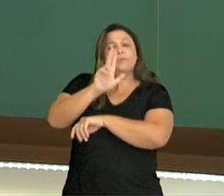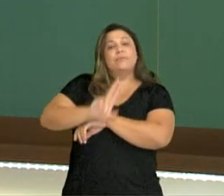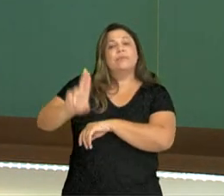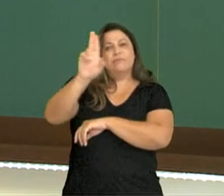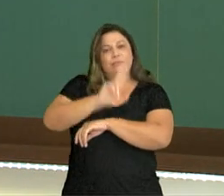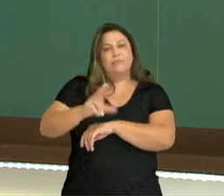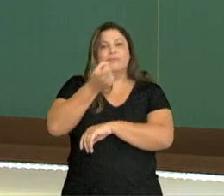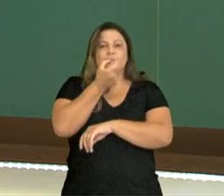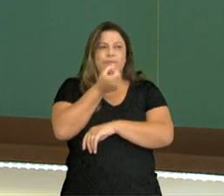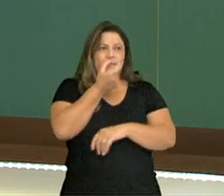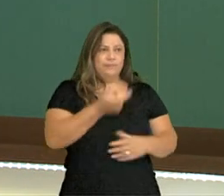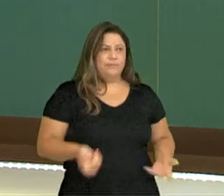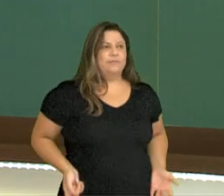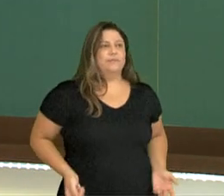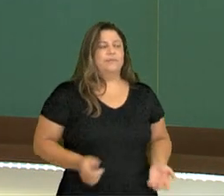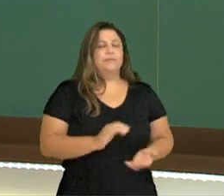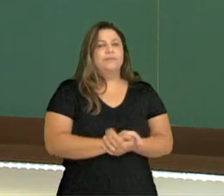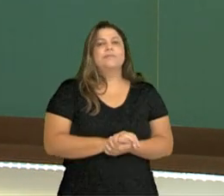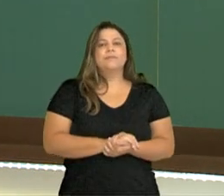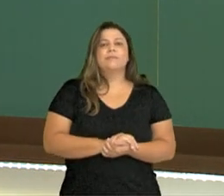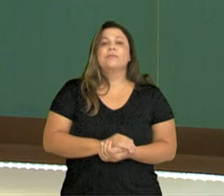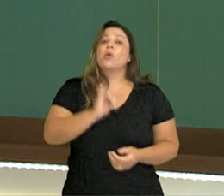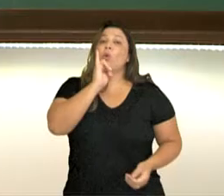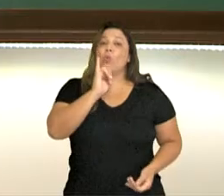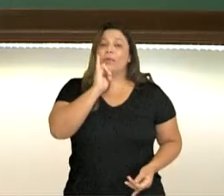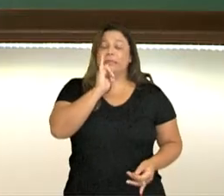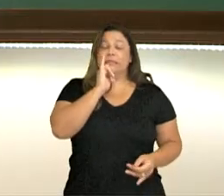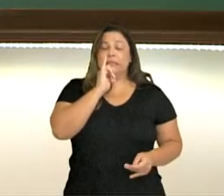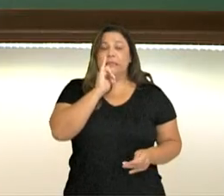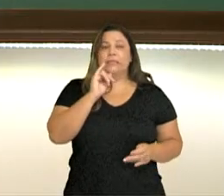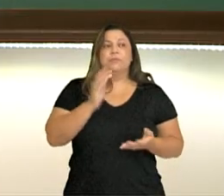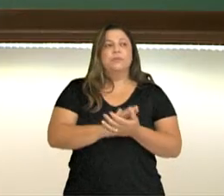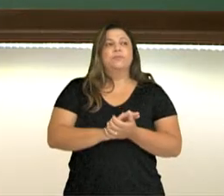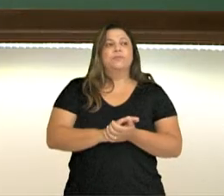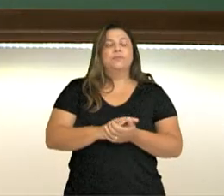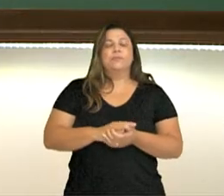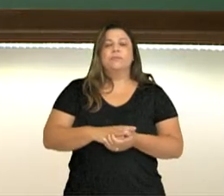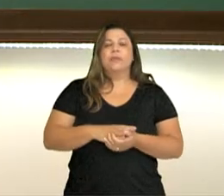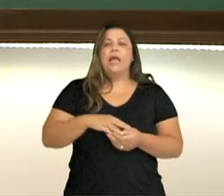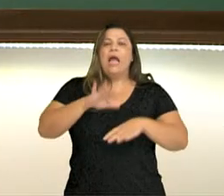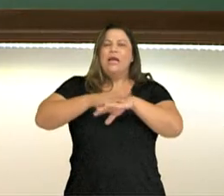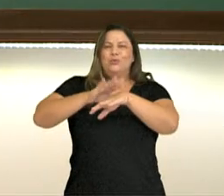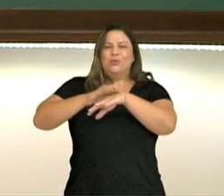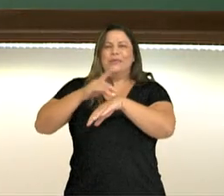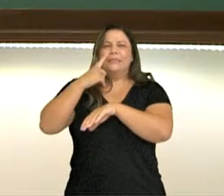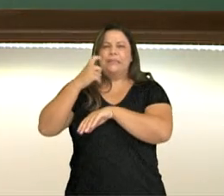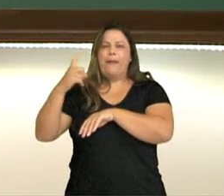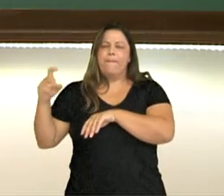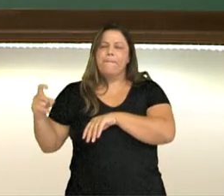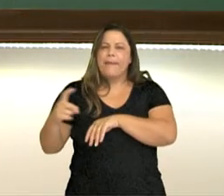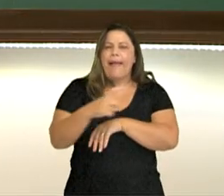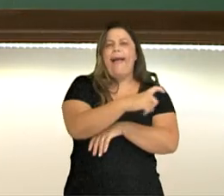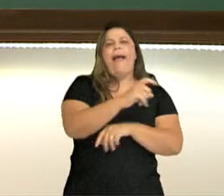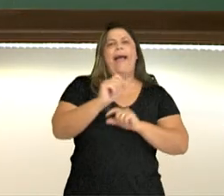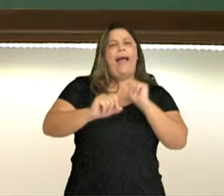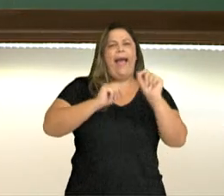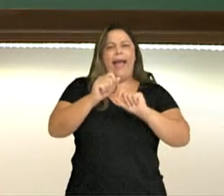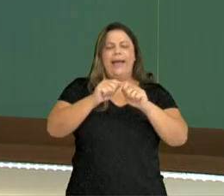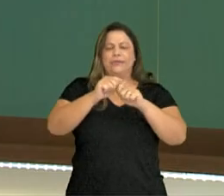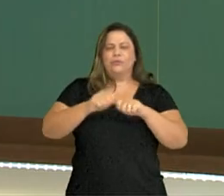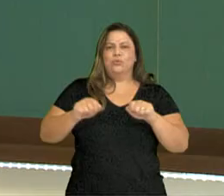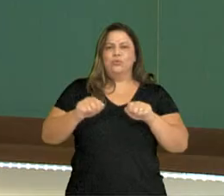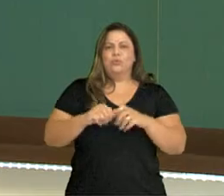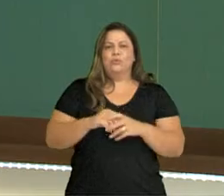do remédio. Alguns exemplos, então, a leptospirose é uma doença onde a pessoa contrai por conta